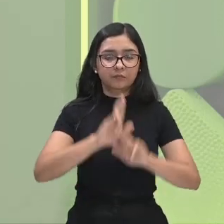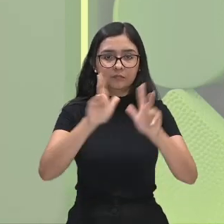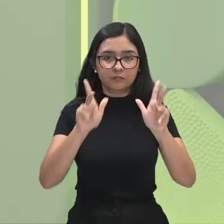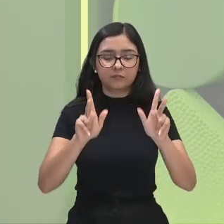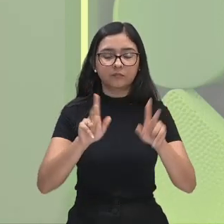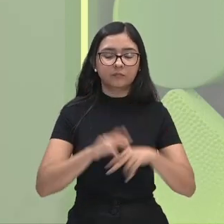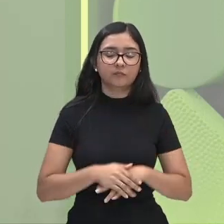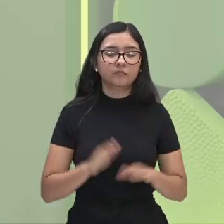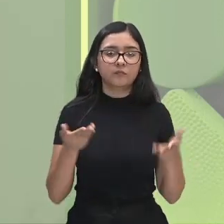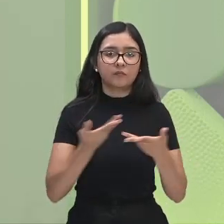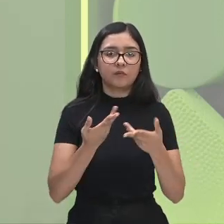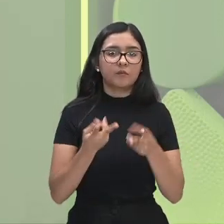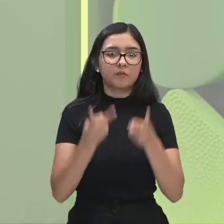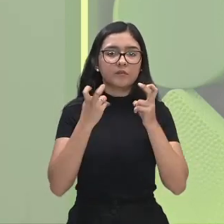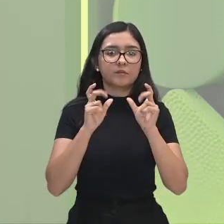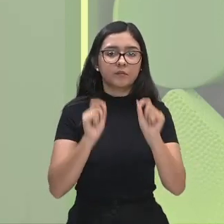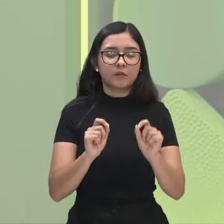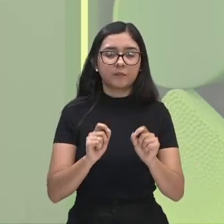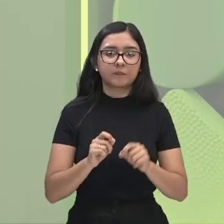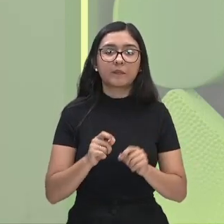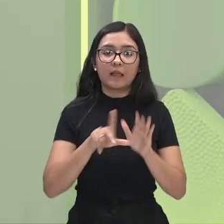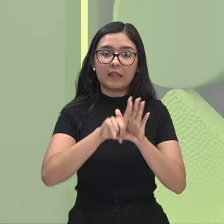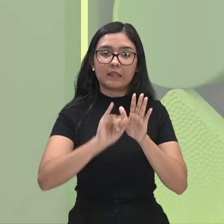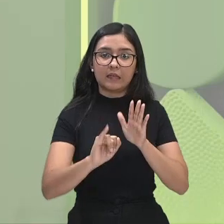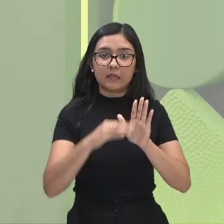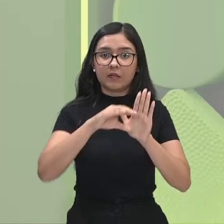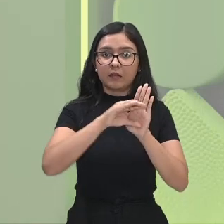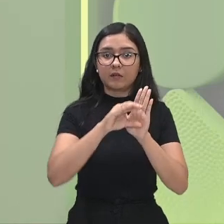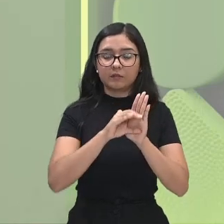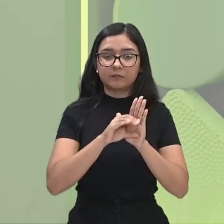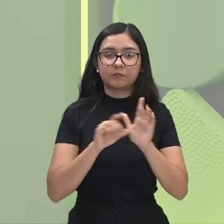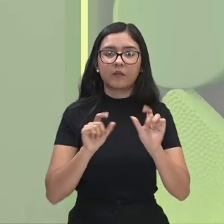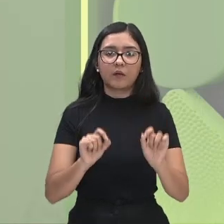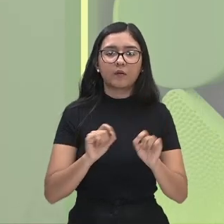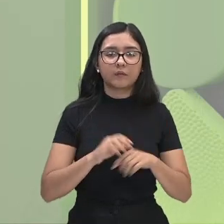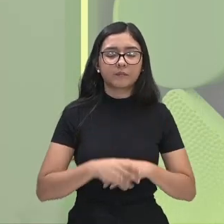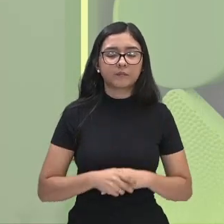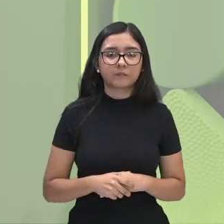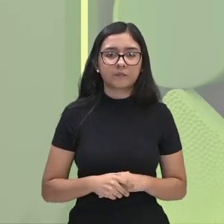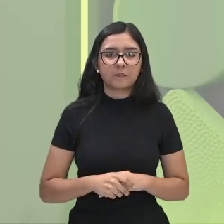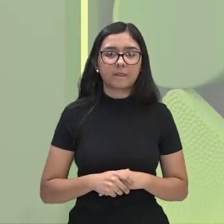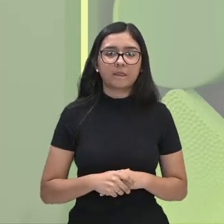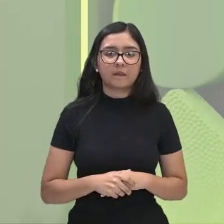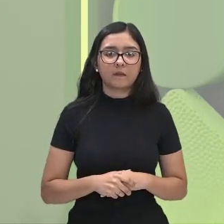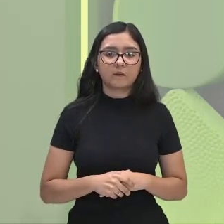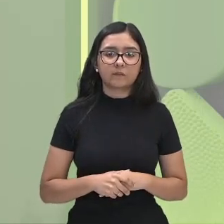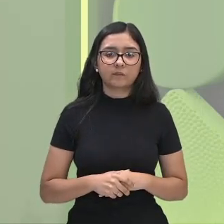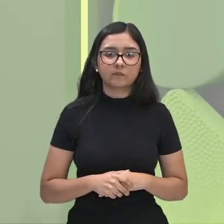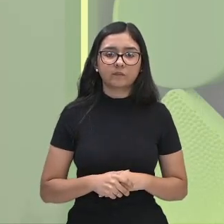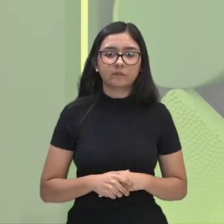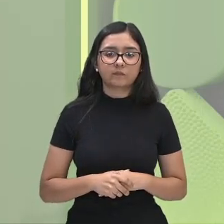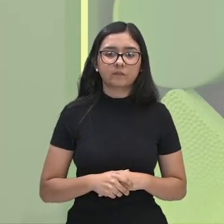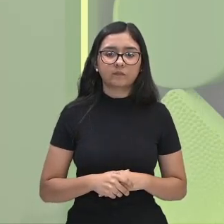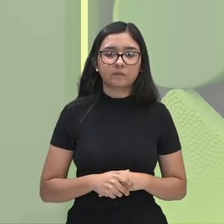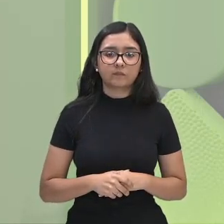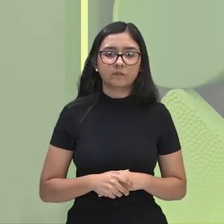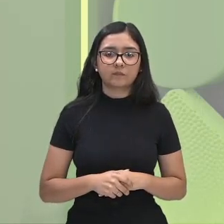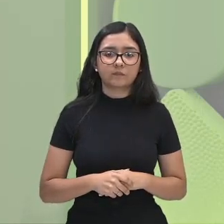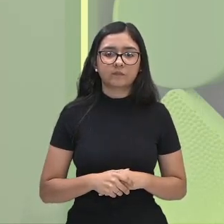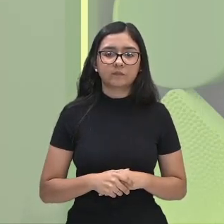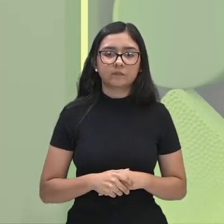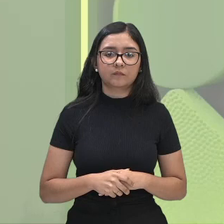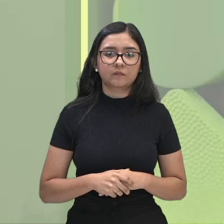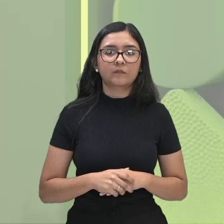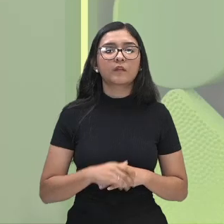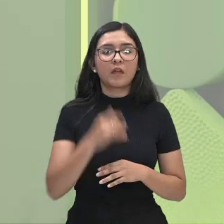Então vamos ver aí que a lei de Coulomb ela é proporcional a essas grandezas, ou seja, ela é proporcional diretamente